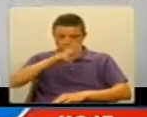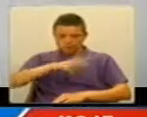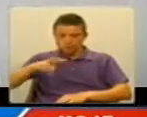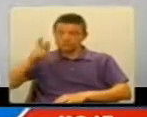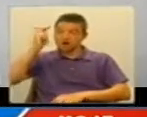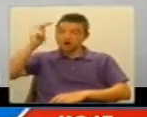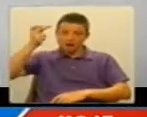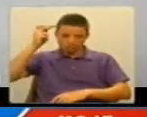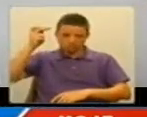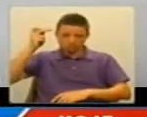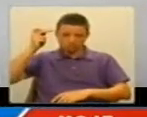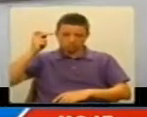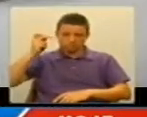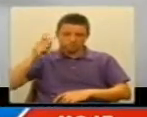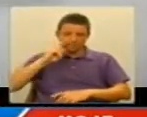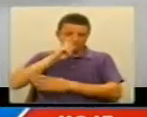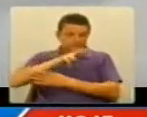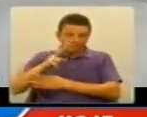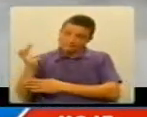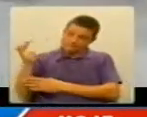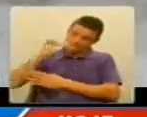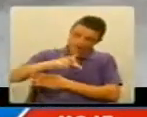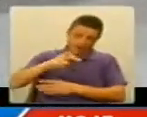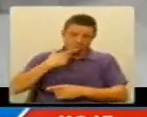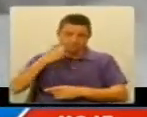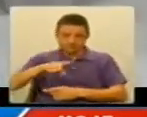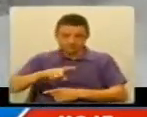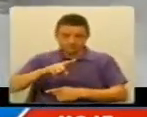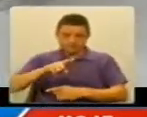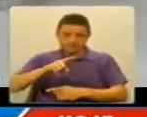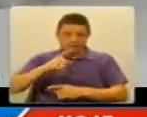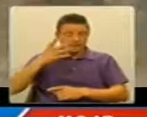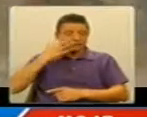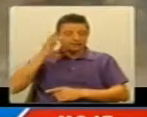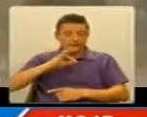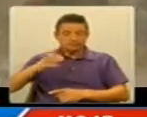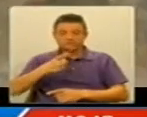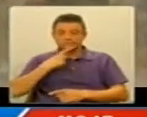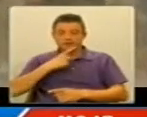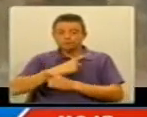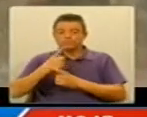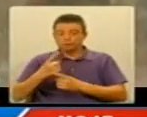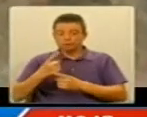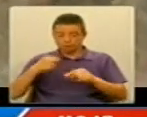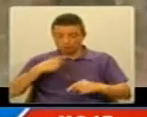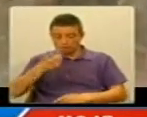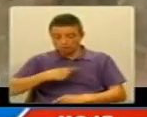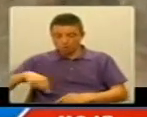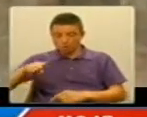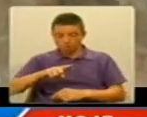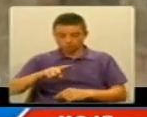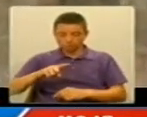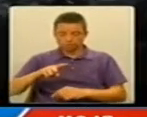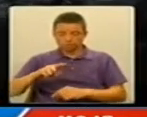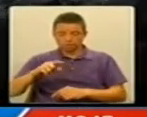anos elas vêm-nos cá visitar. Ora, e um dos grandes enigmas da astronomia foi tentar perceber por que razão é que nós temos essa